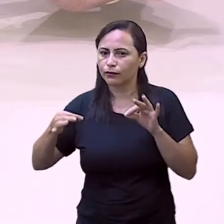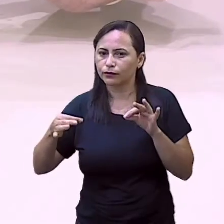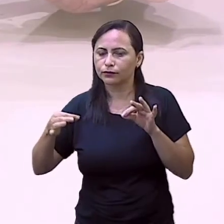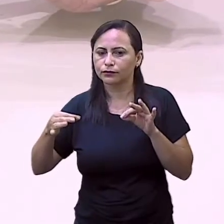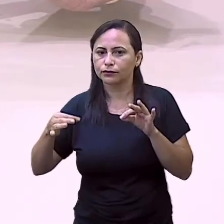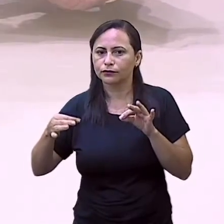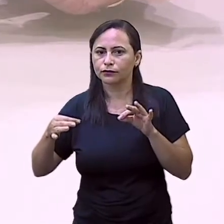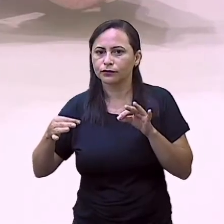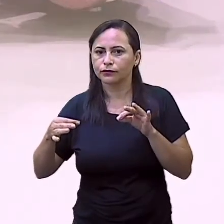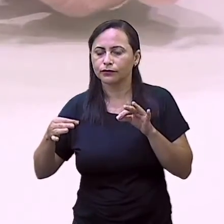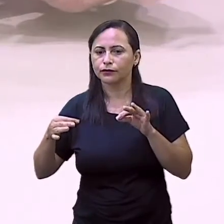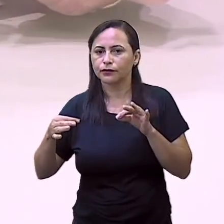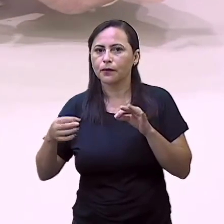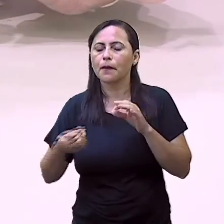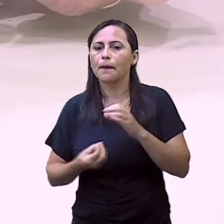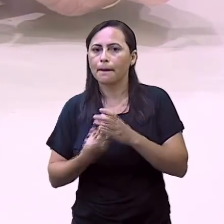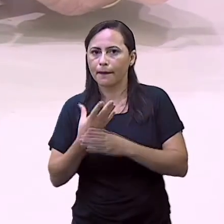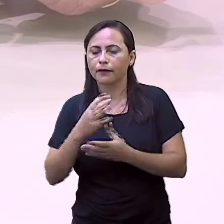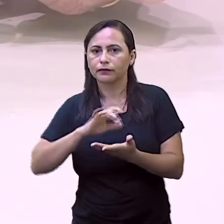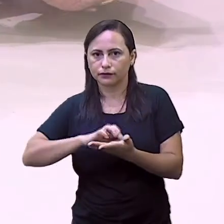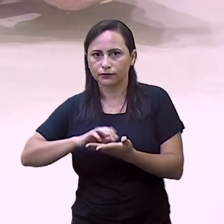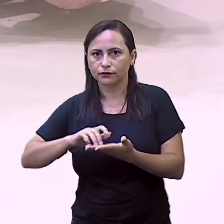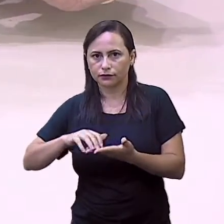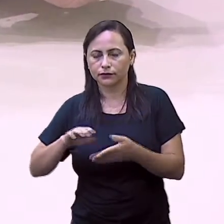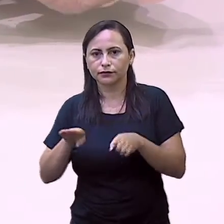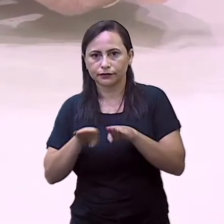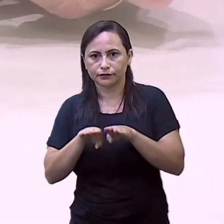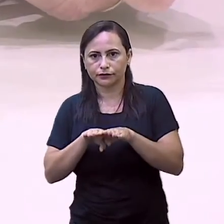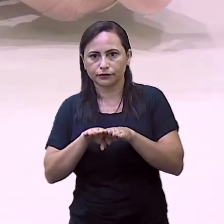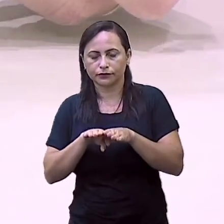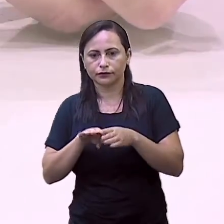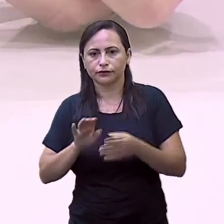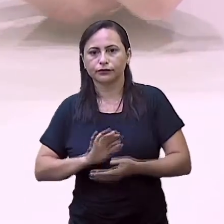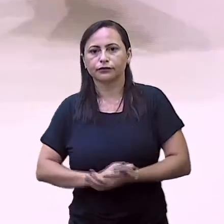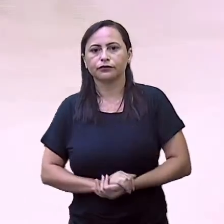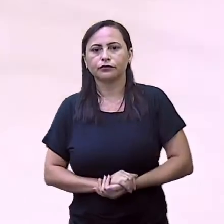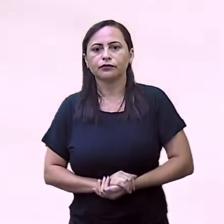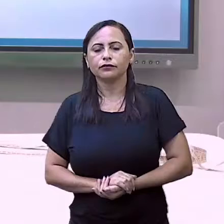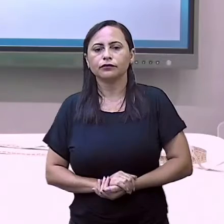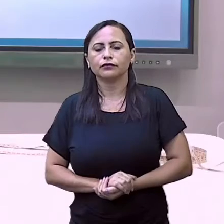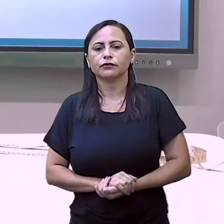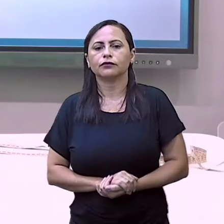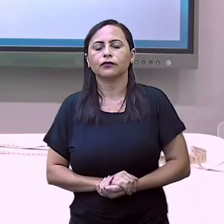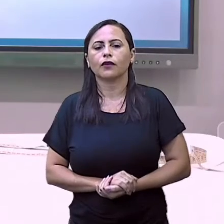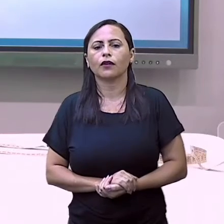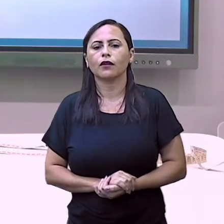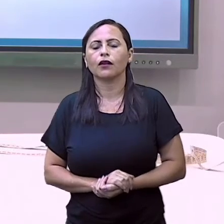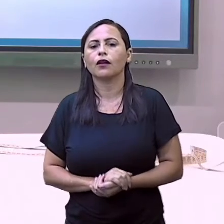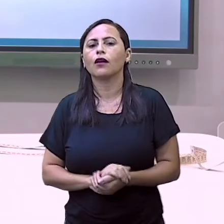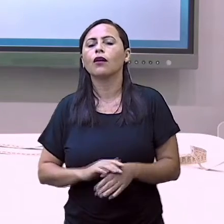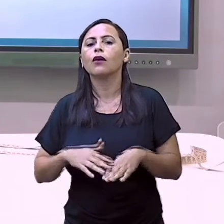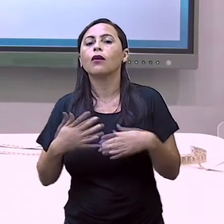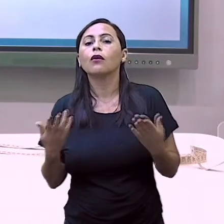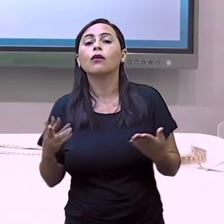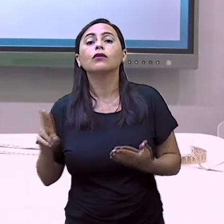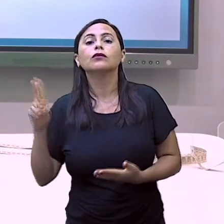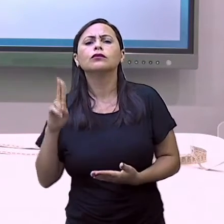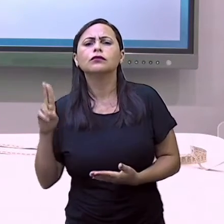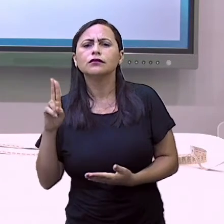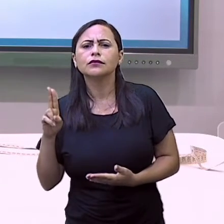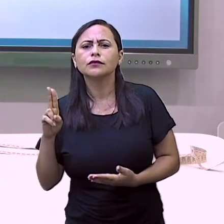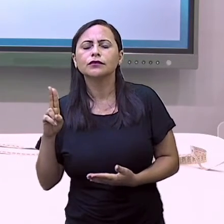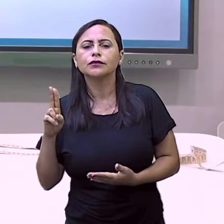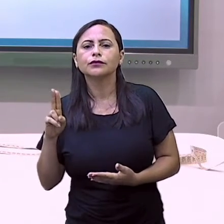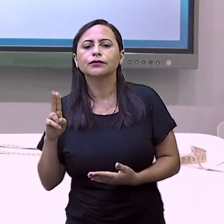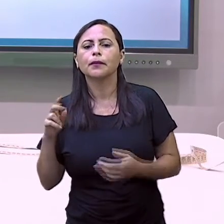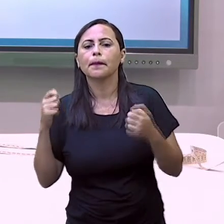você coloca a bateria, aparece também nesse modelo digital, ok? Então, quando eu utilizo o paquímetro,